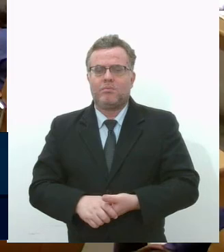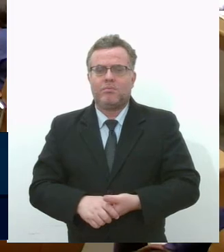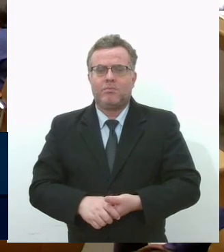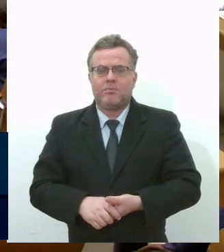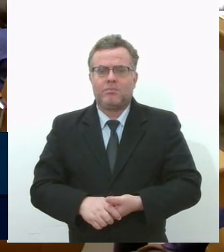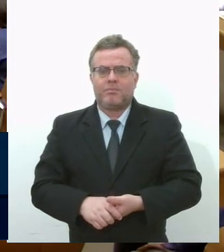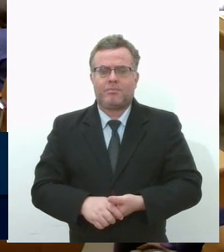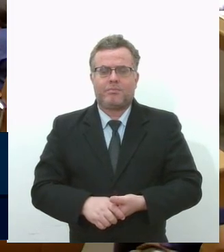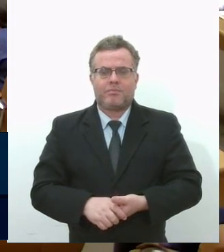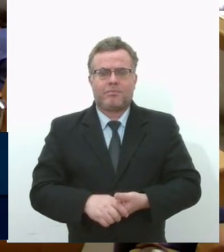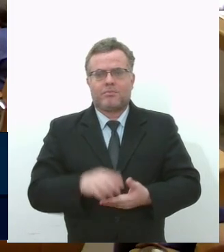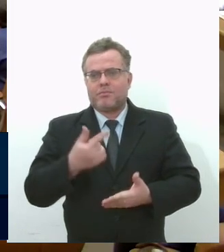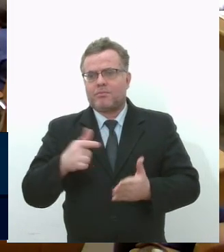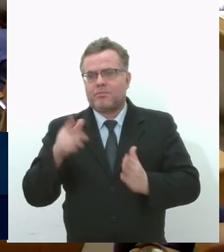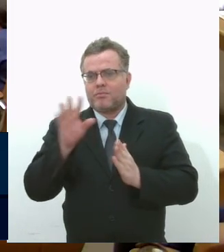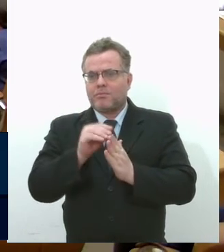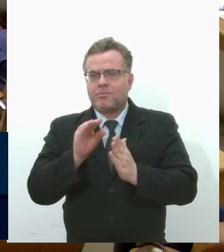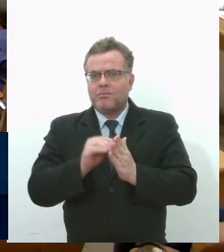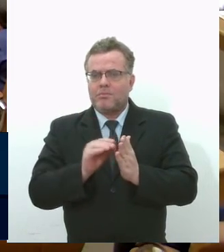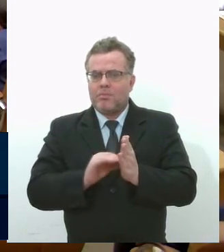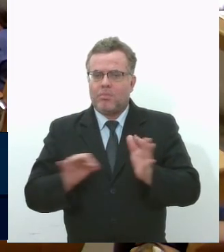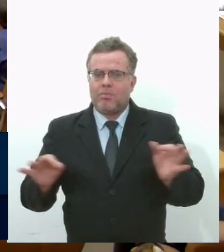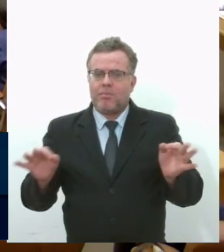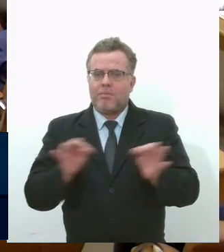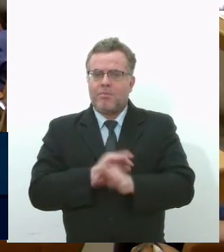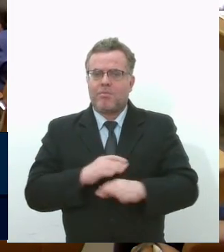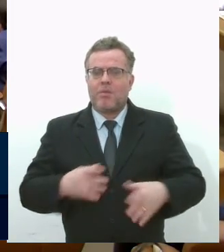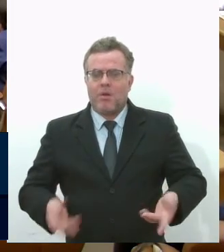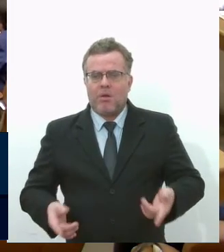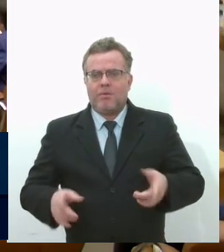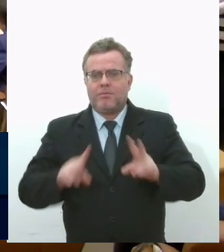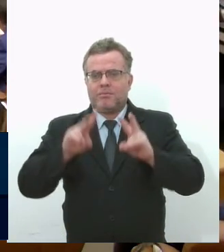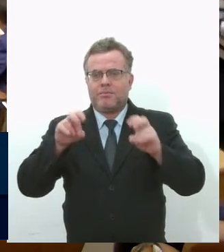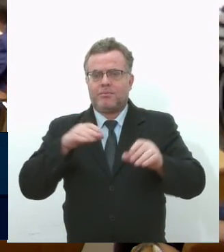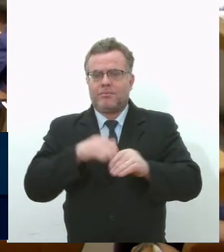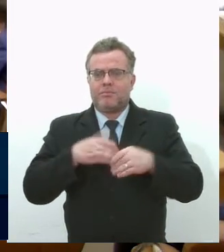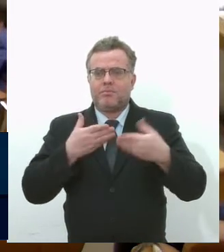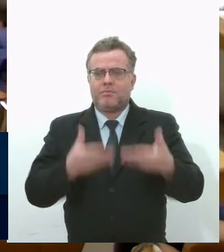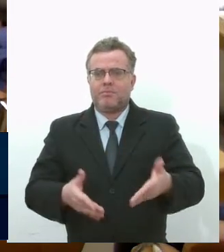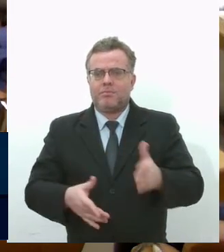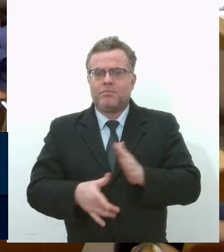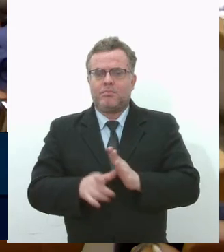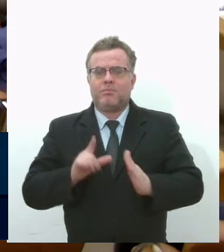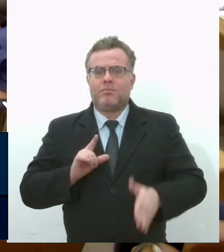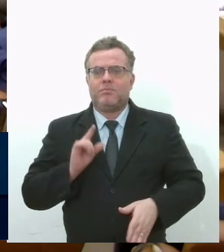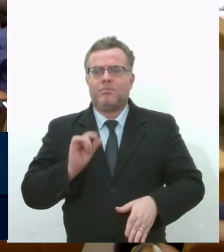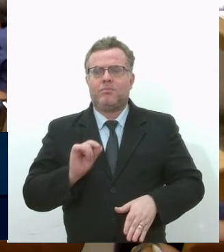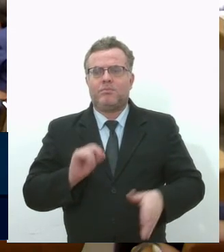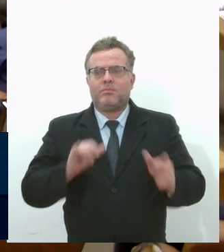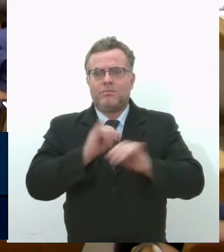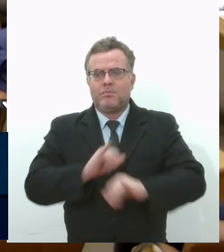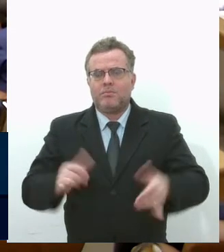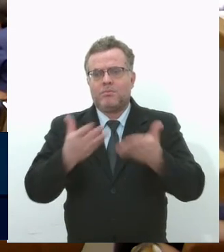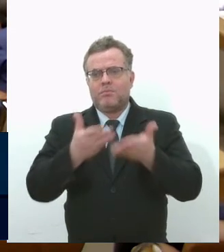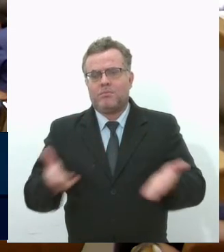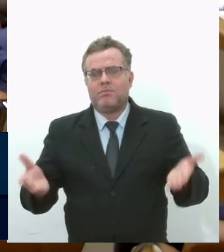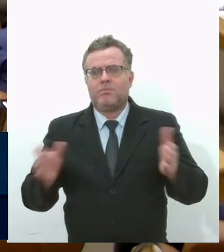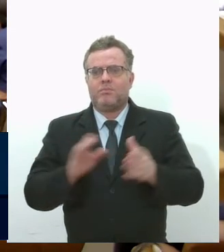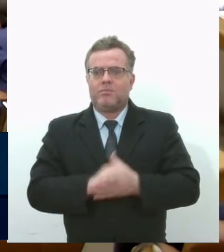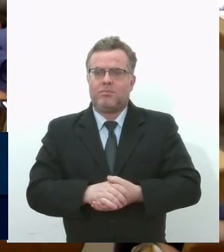Não havendo mais deputados inscritos, nós passaremos para o dia. Antes, eu queria avisar os colegas que